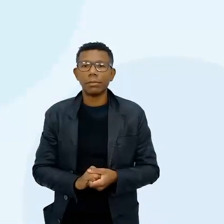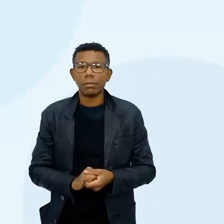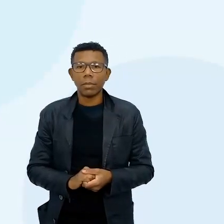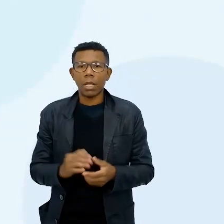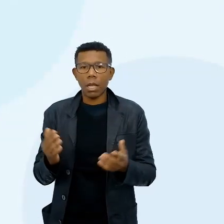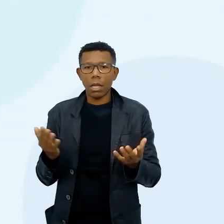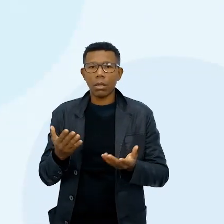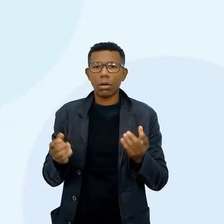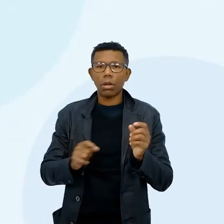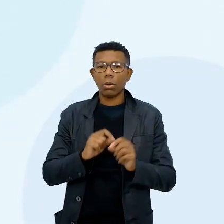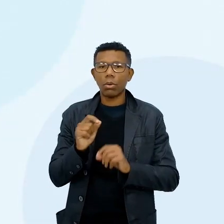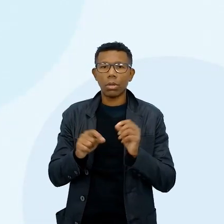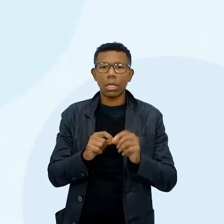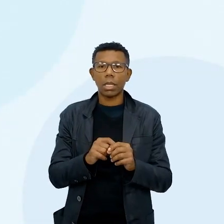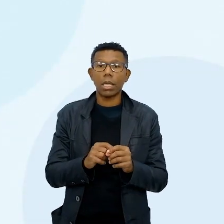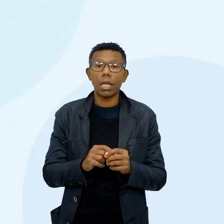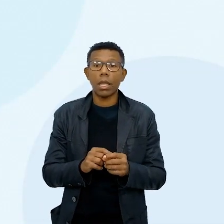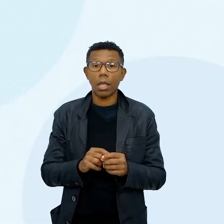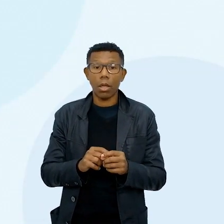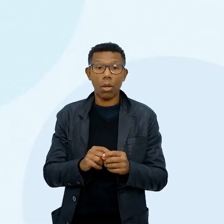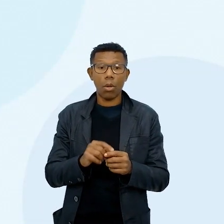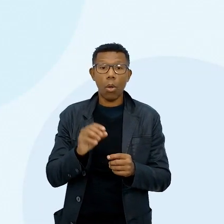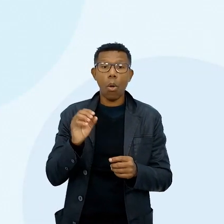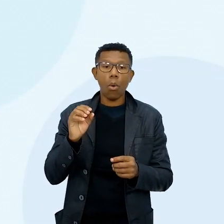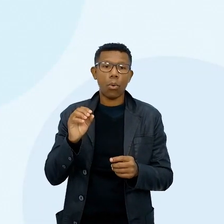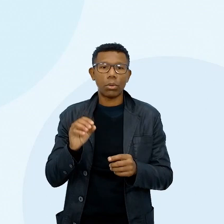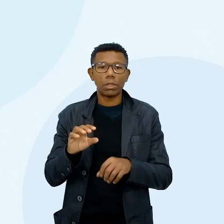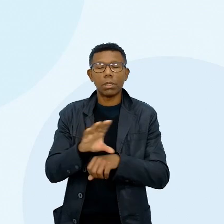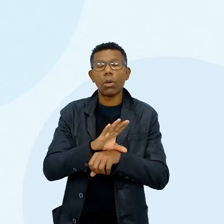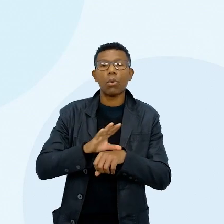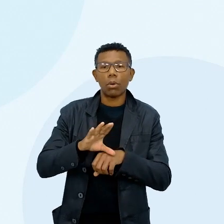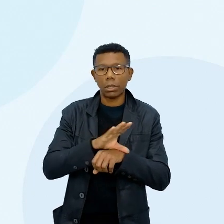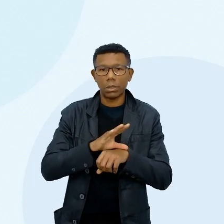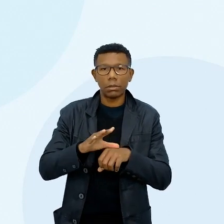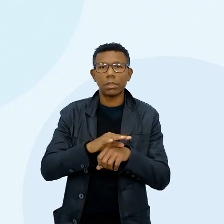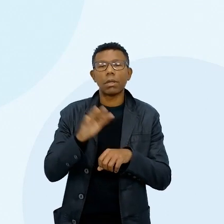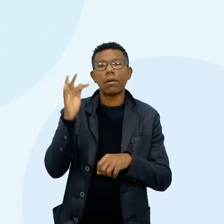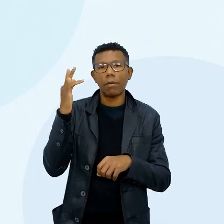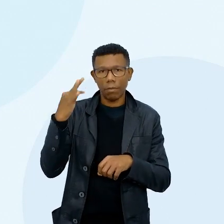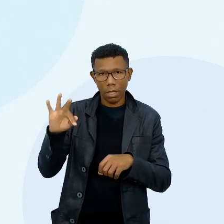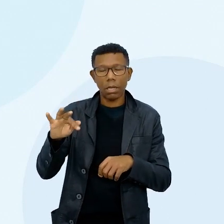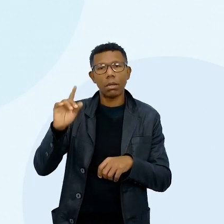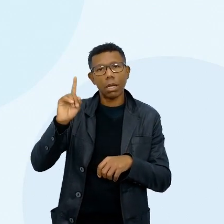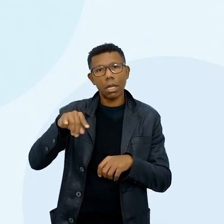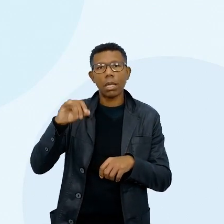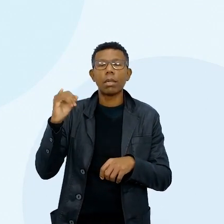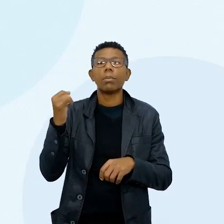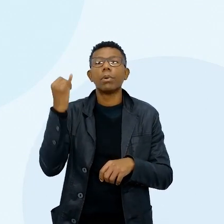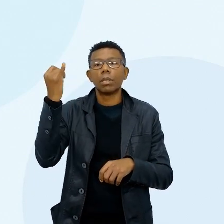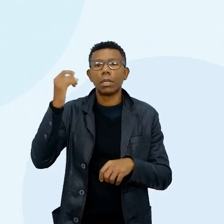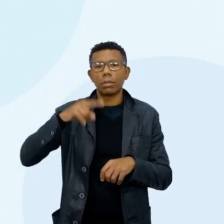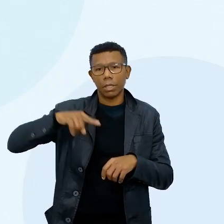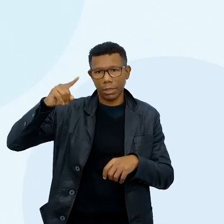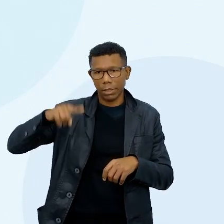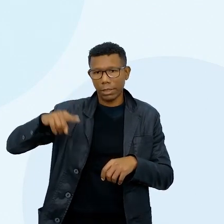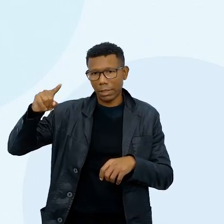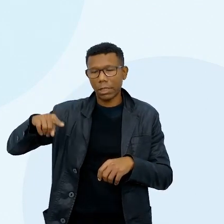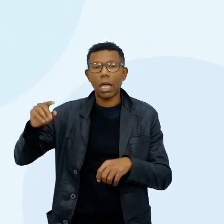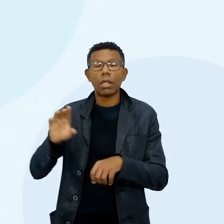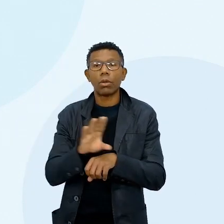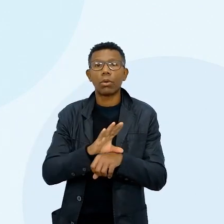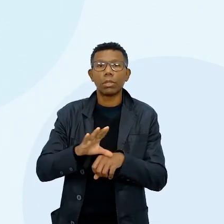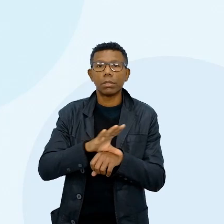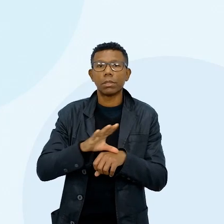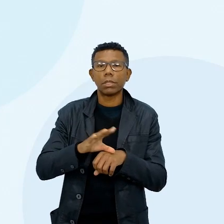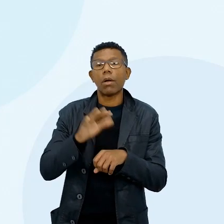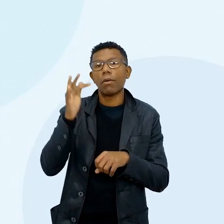falar um pouquinho da Constituição Federal, é importante trazer esse dado para o estudante também, né, fazer essa leitura. Ninguém vai pegar a Constituição Federal